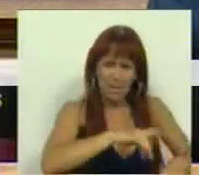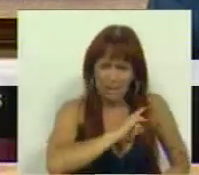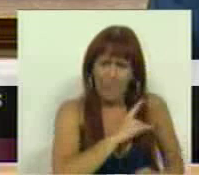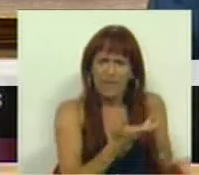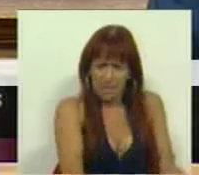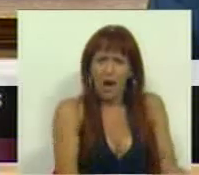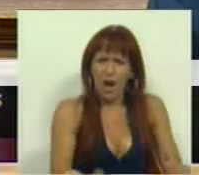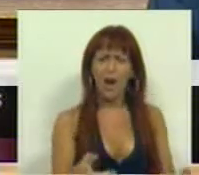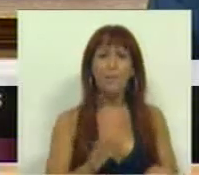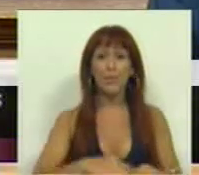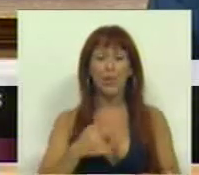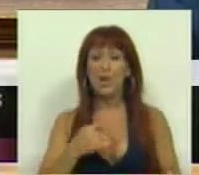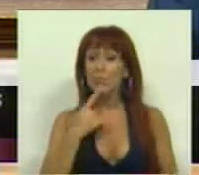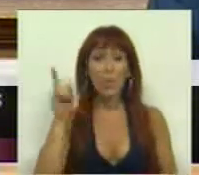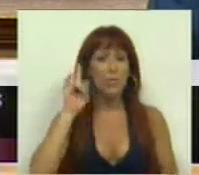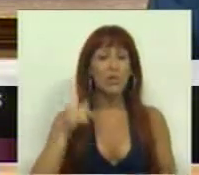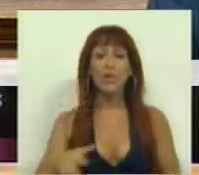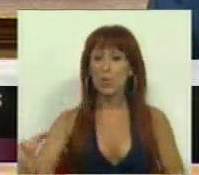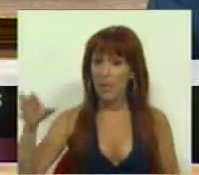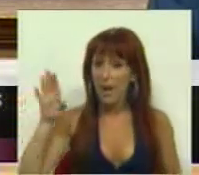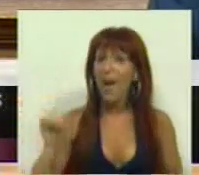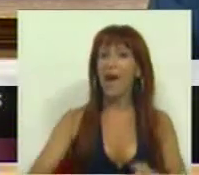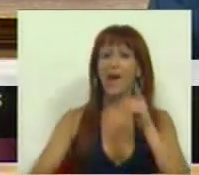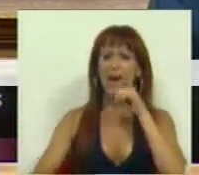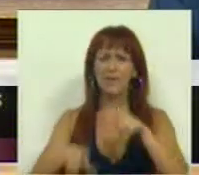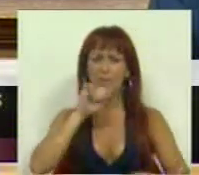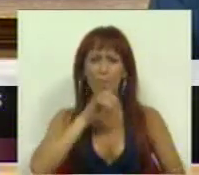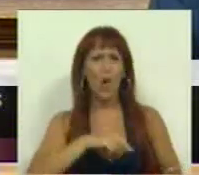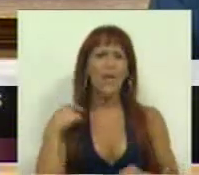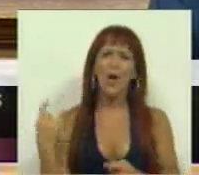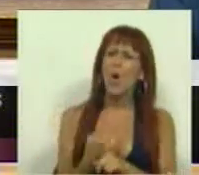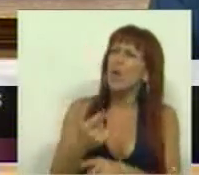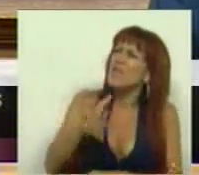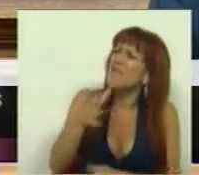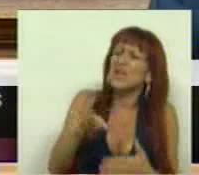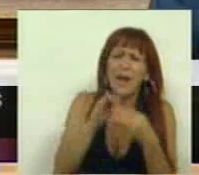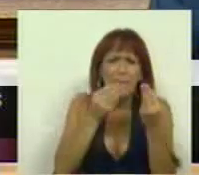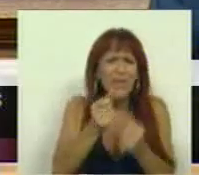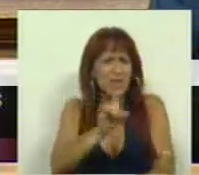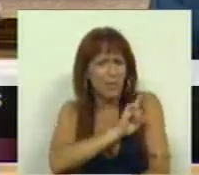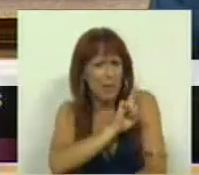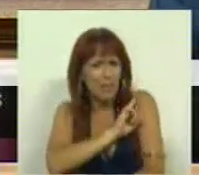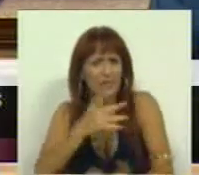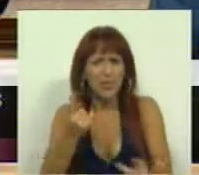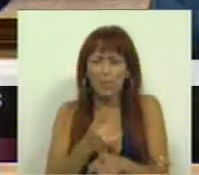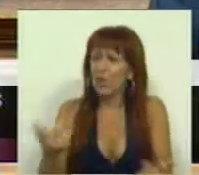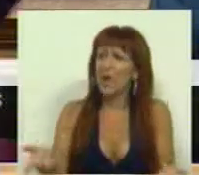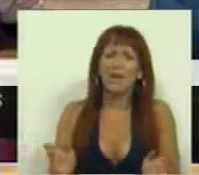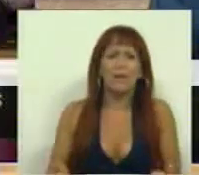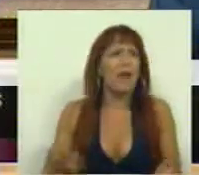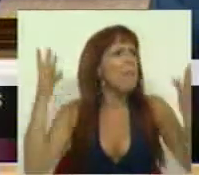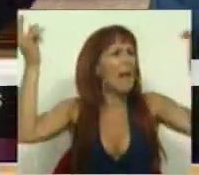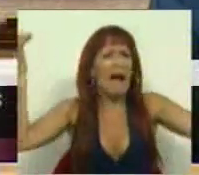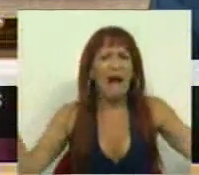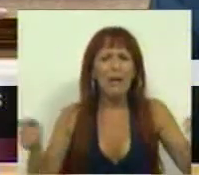privatizações e era por isso tão importante que o partido socialista pudesse dizer qualquer coisa sobre a matéria das privatizações porque não vale